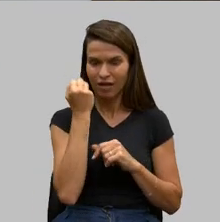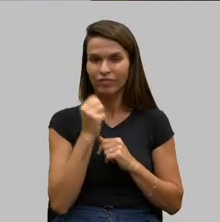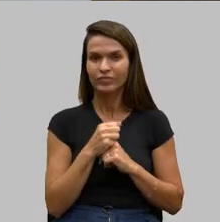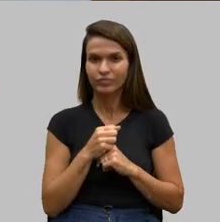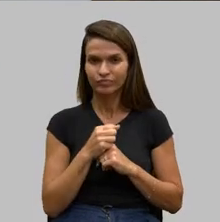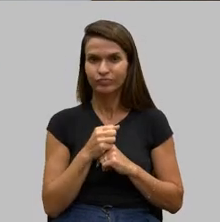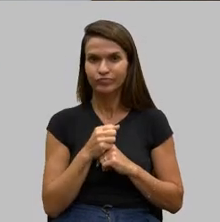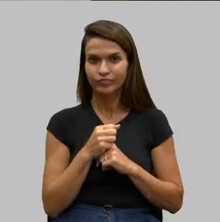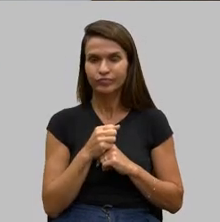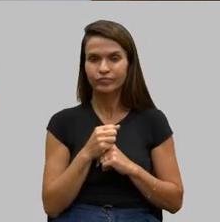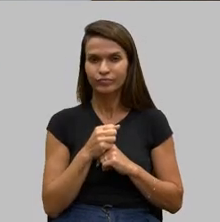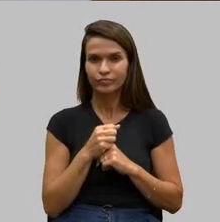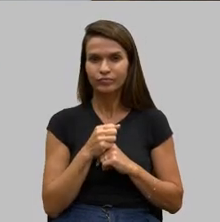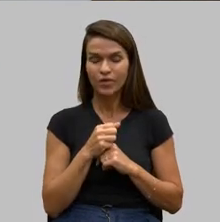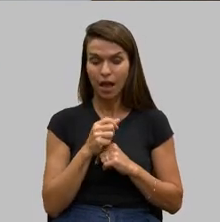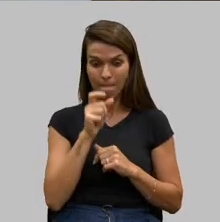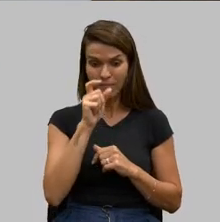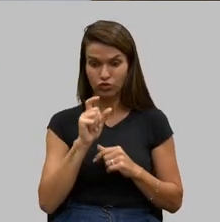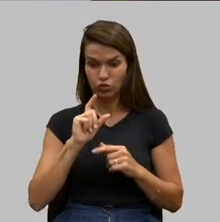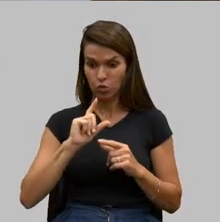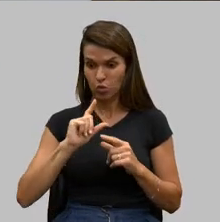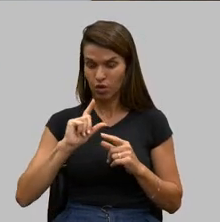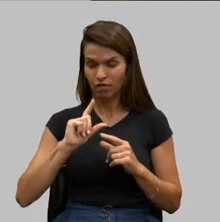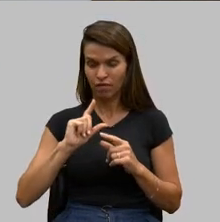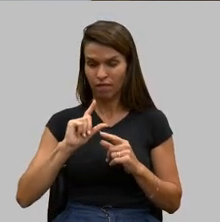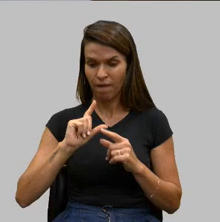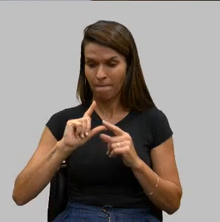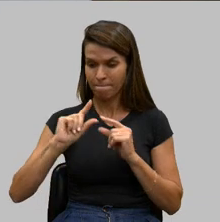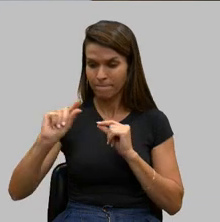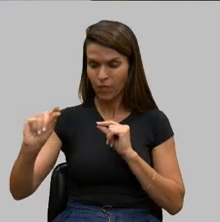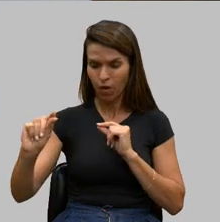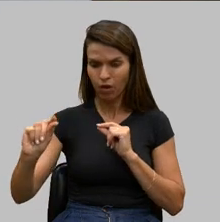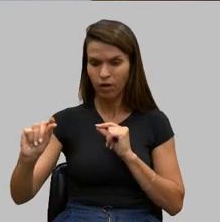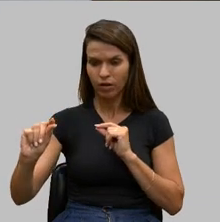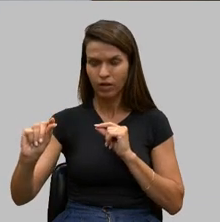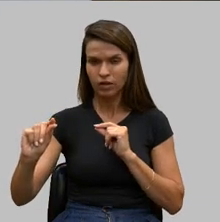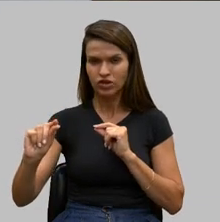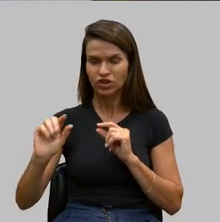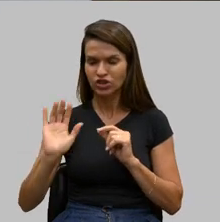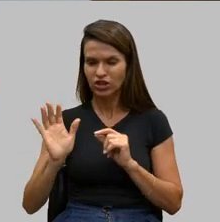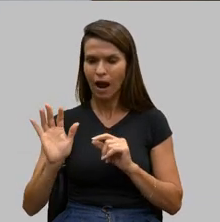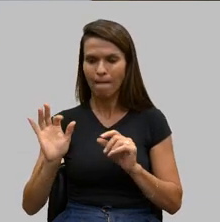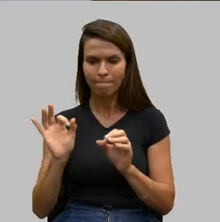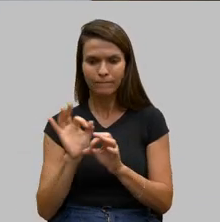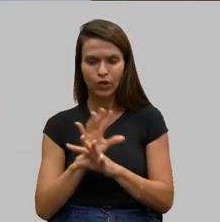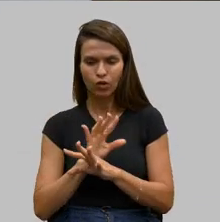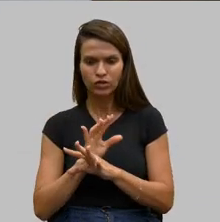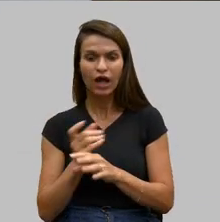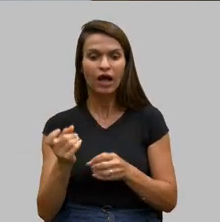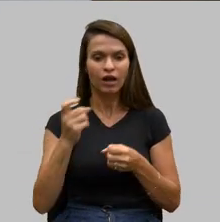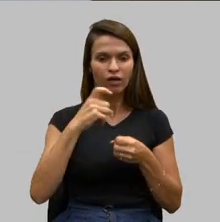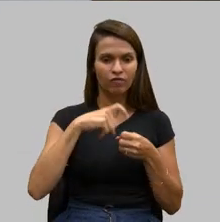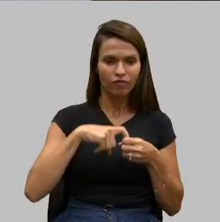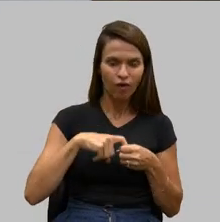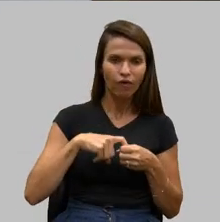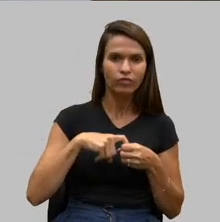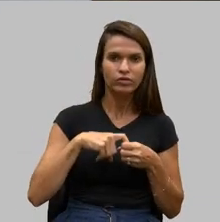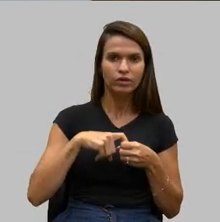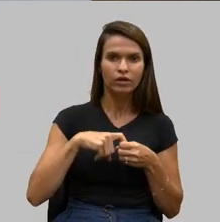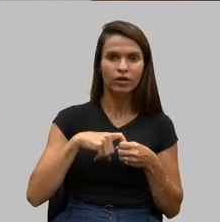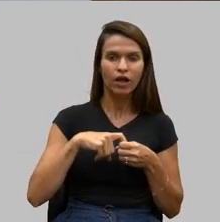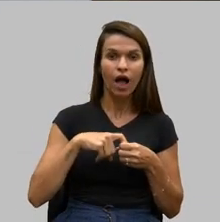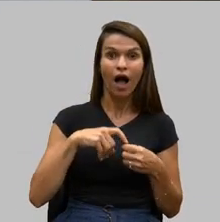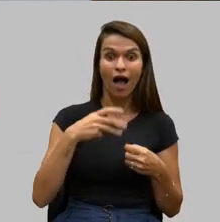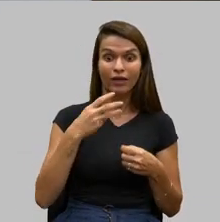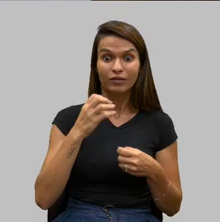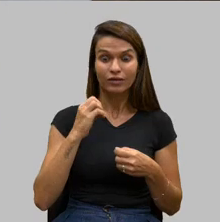a condição completamente resolvida ela volta não tem o atendimento adequado 30 dias depois ela tá pior do que